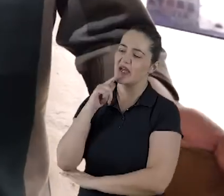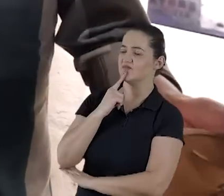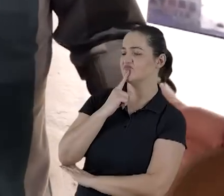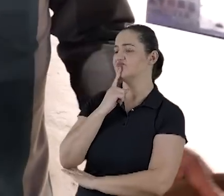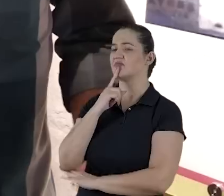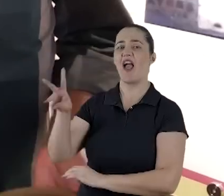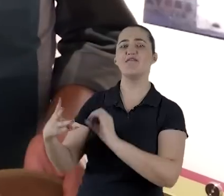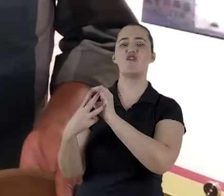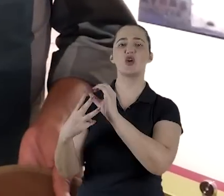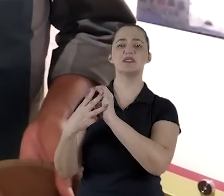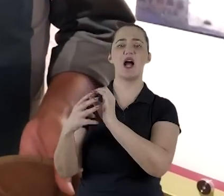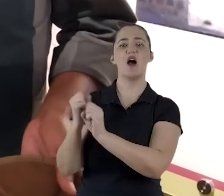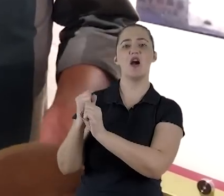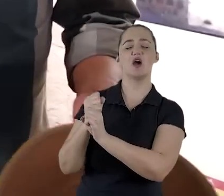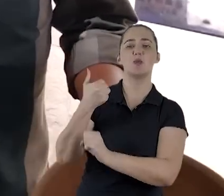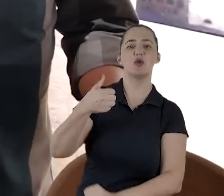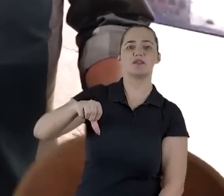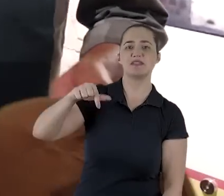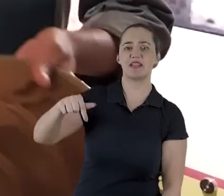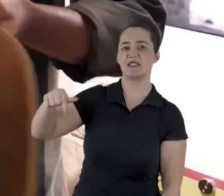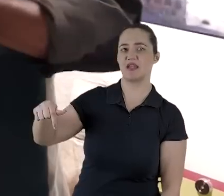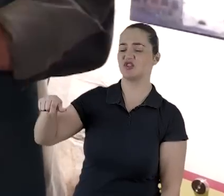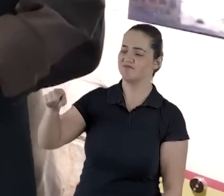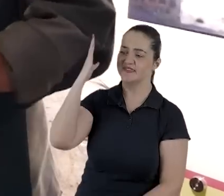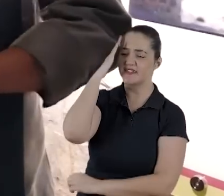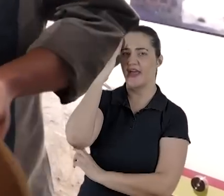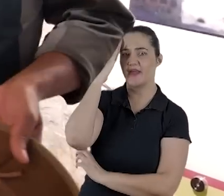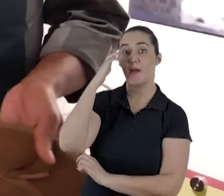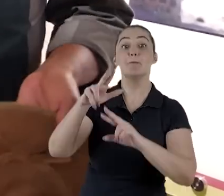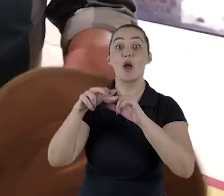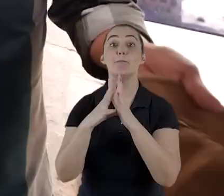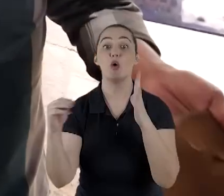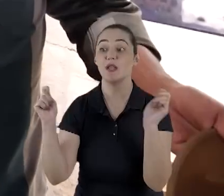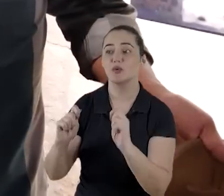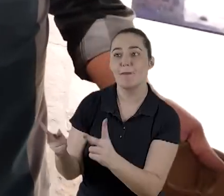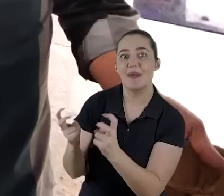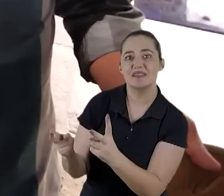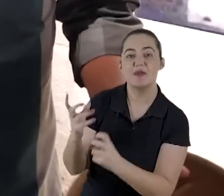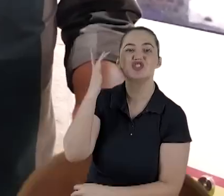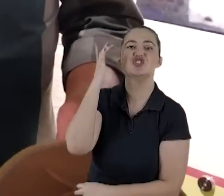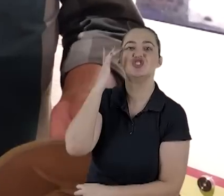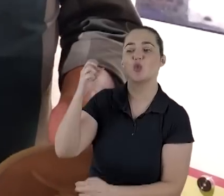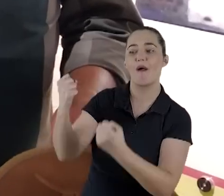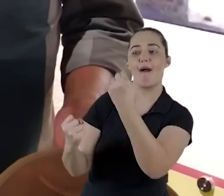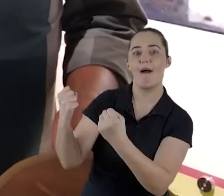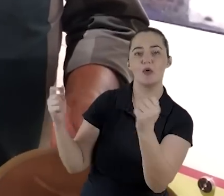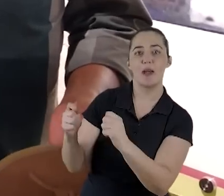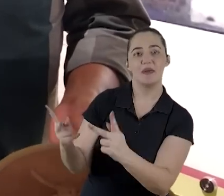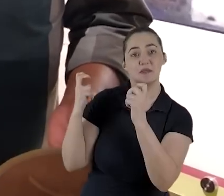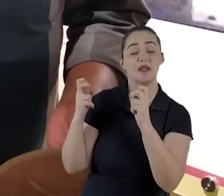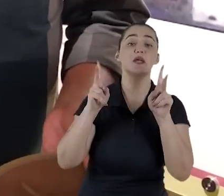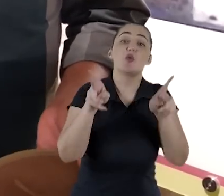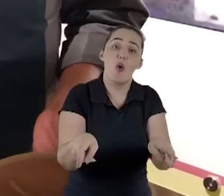Volkswagen 77 ou este é um Passat dos anos 1980. Por que ele fala isso? Porque o estilo,